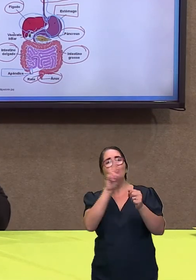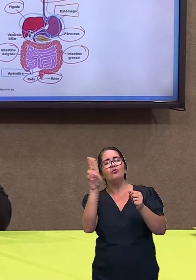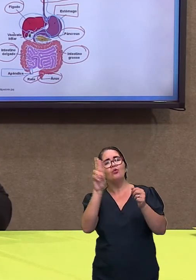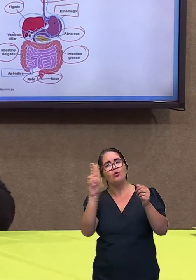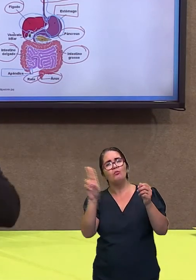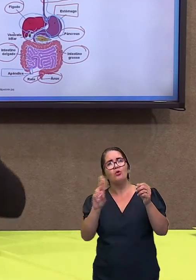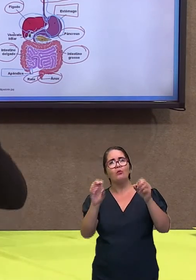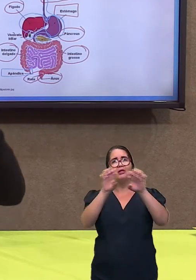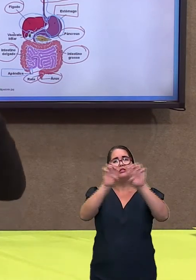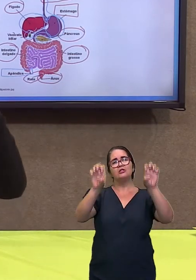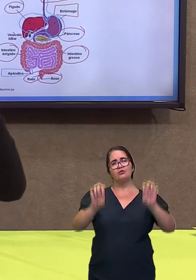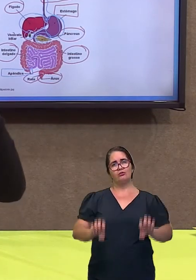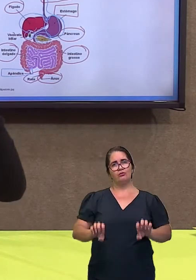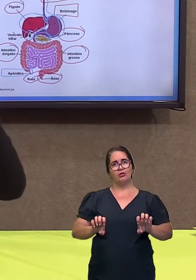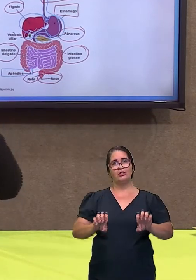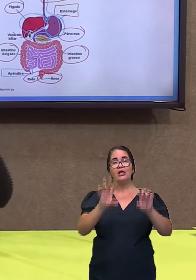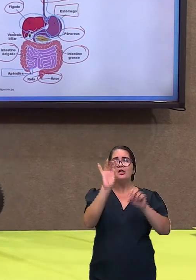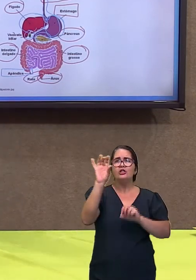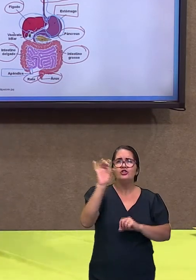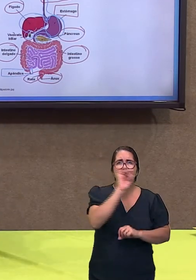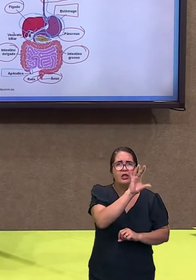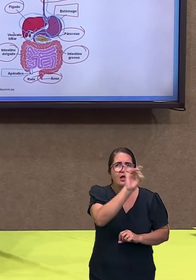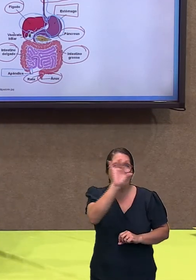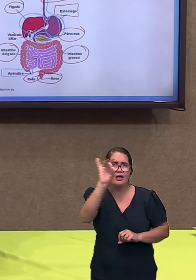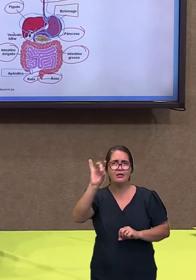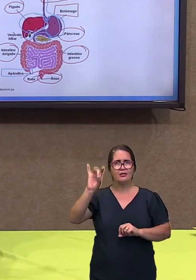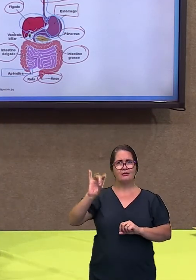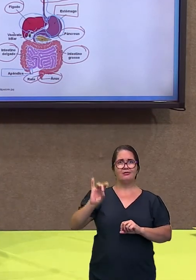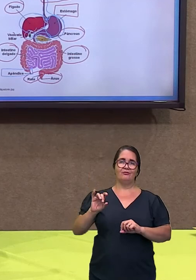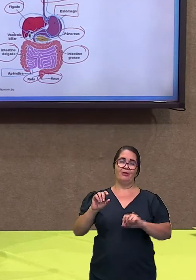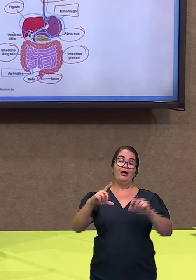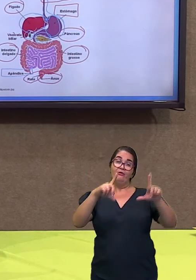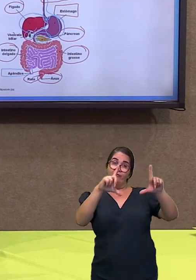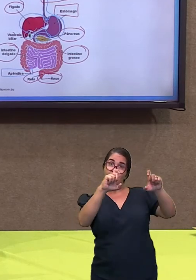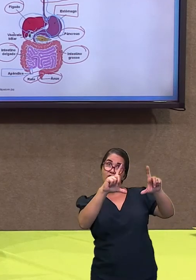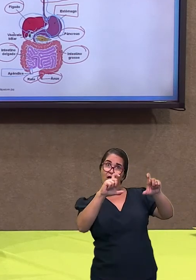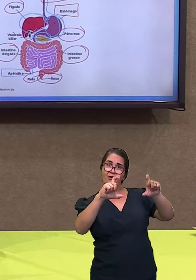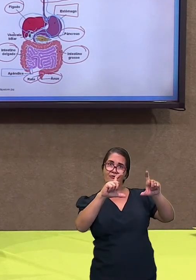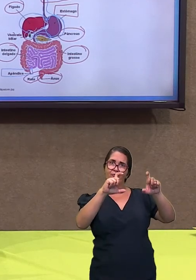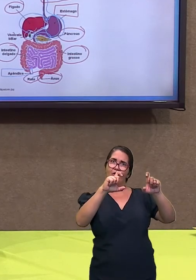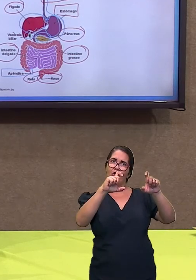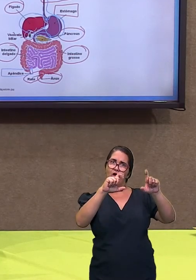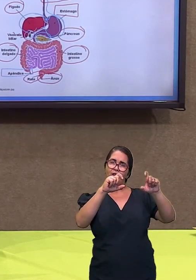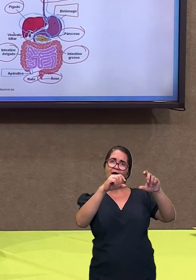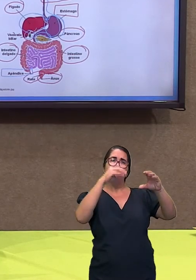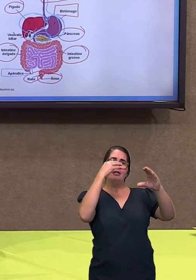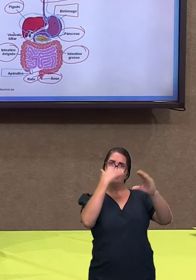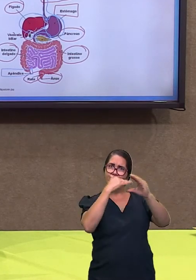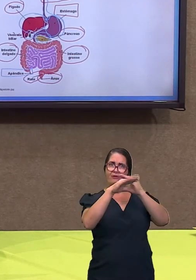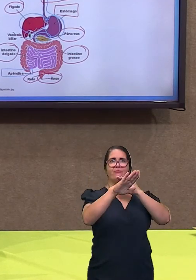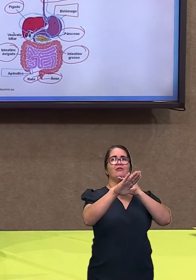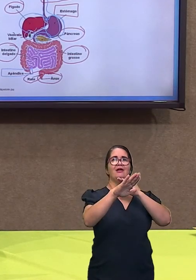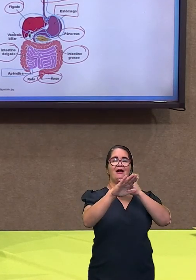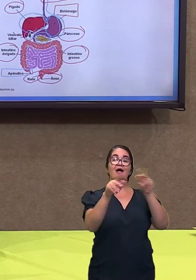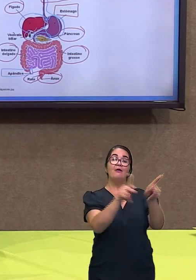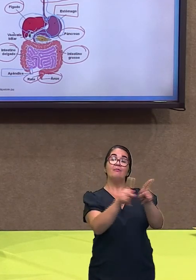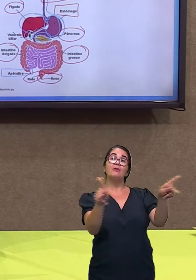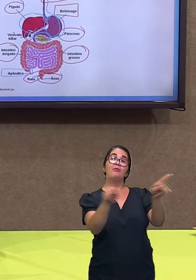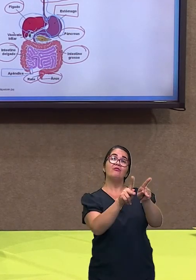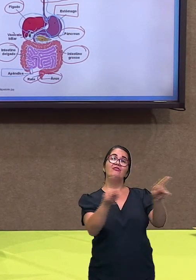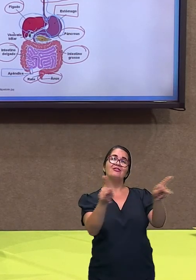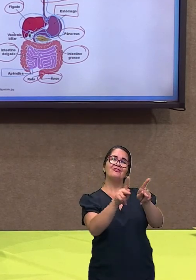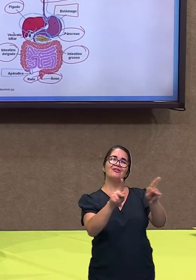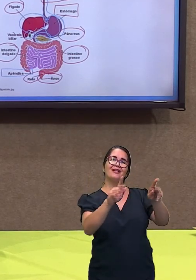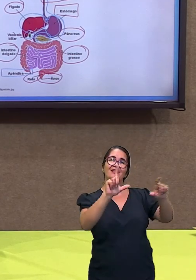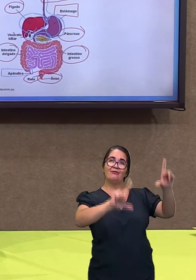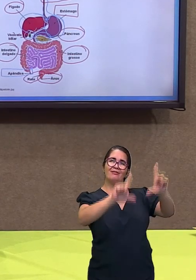estruturas. Ok? Vamos fotografar e enviar para a professora através da